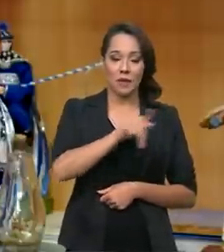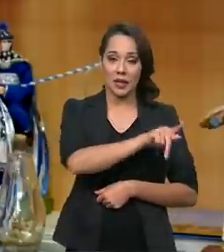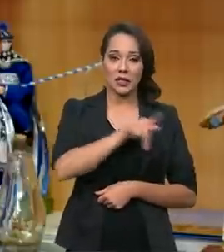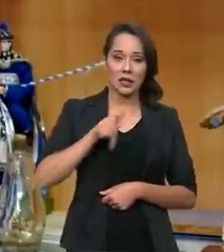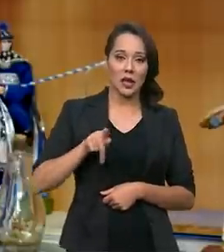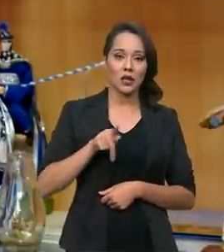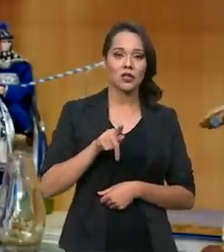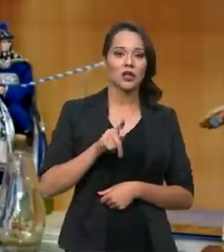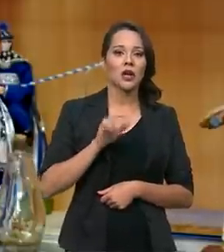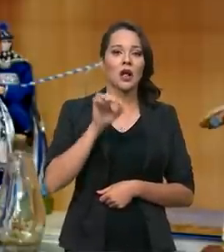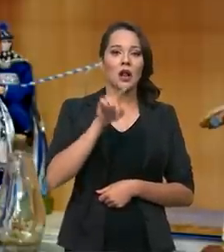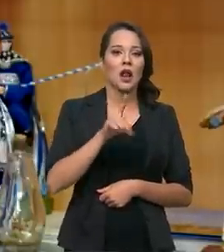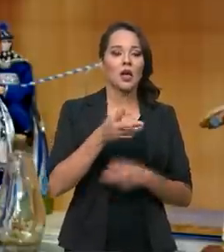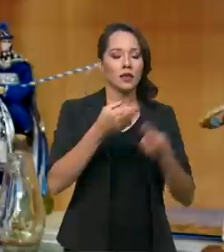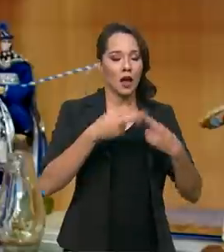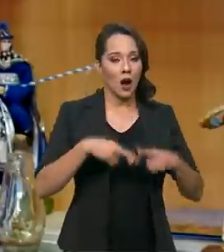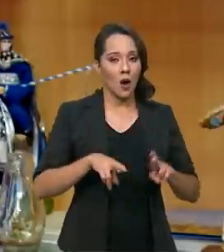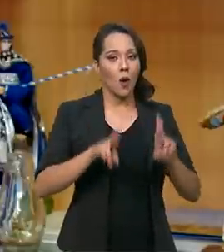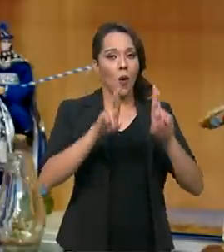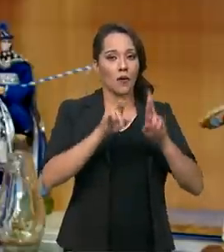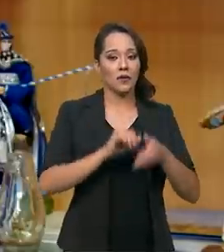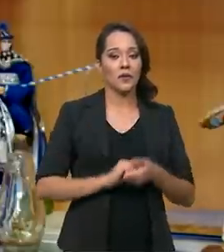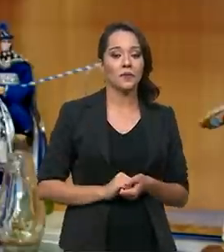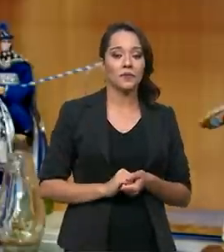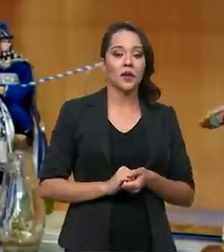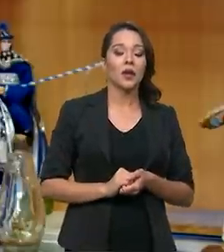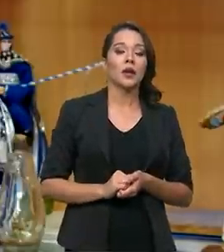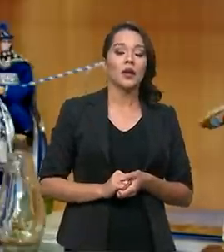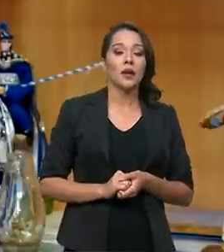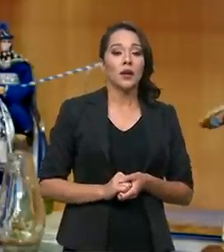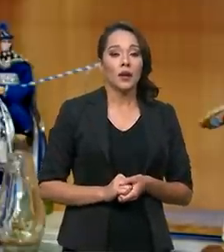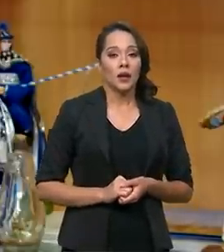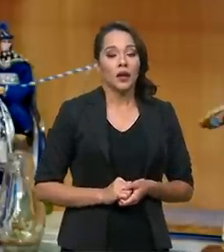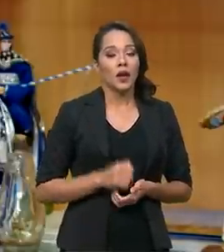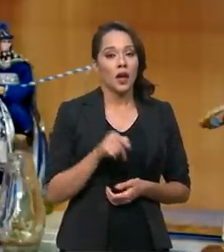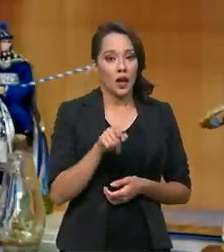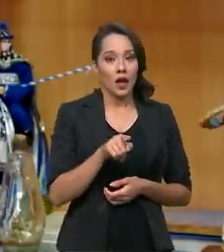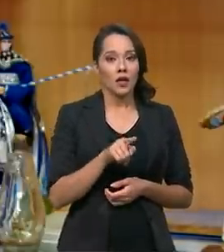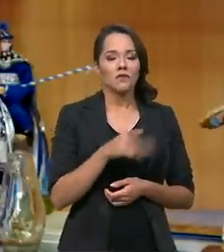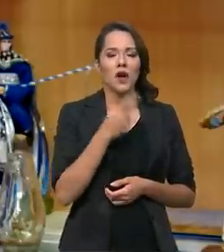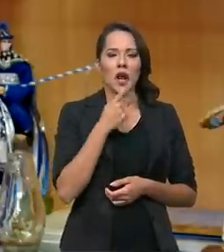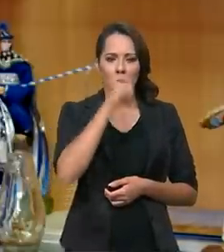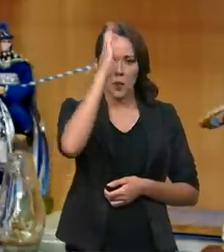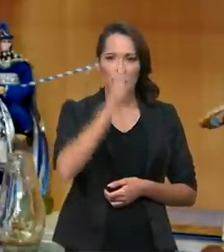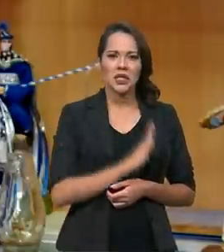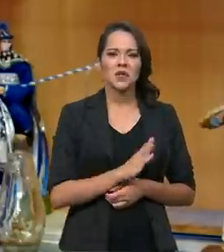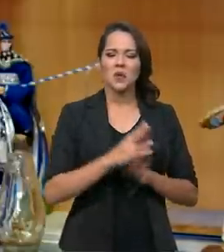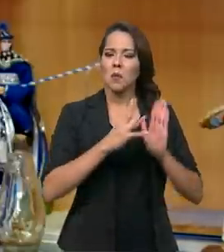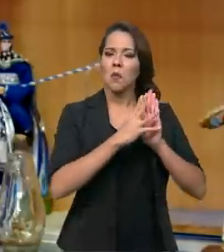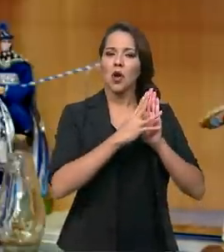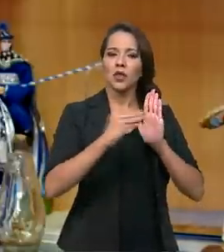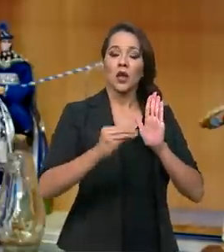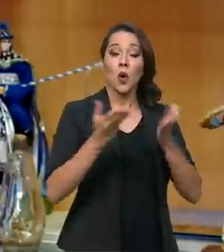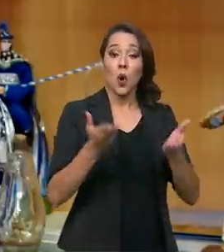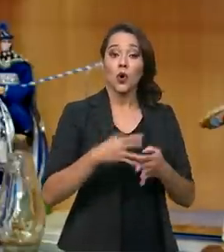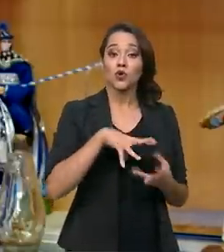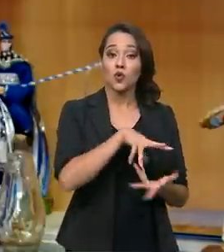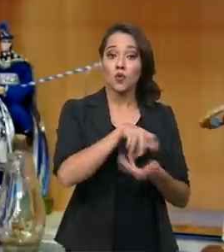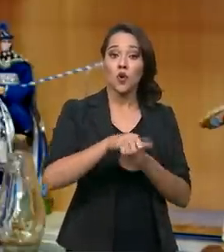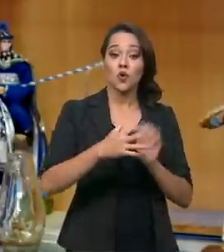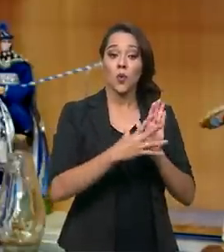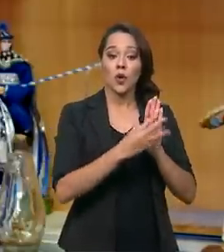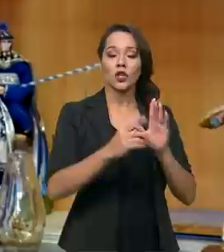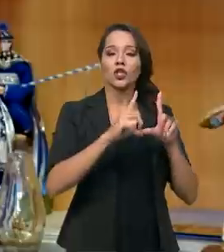organização da Onix de passagem no tocante é isso o Ele se referiu ao Brasil como um exemplo hoje no